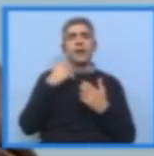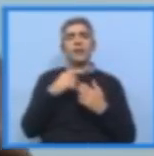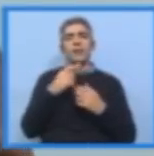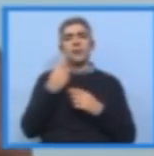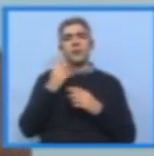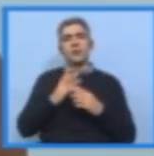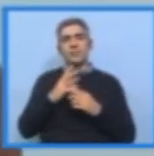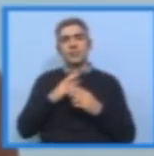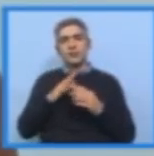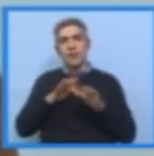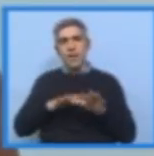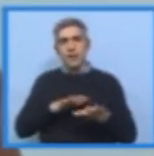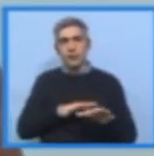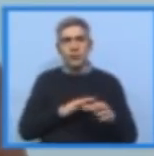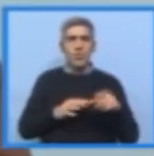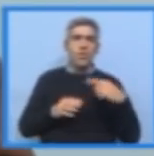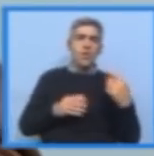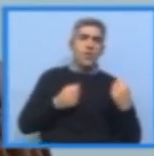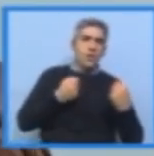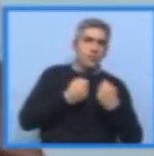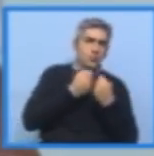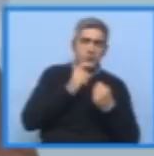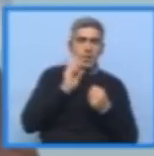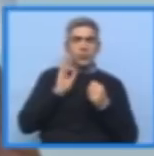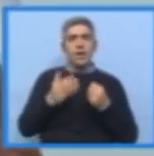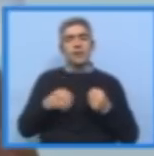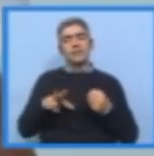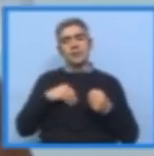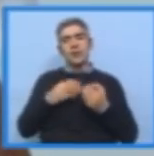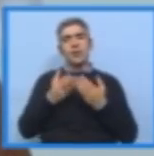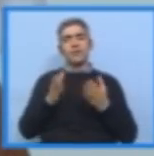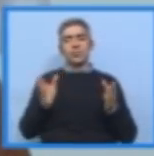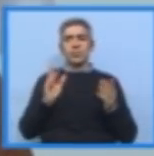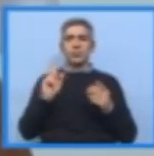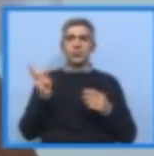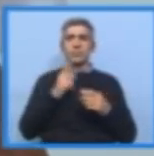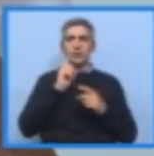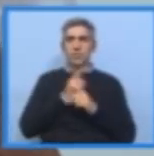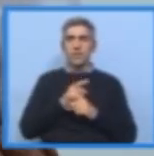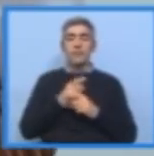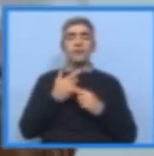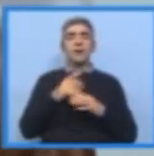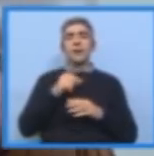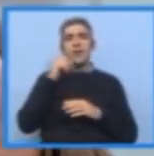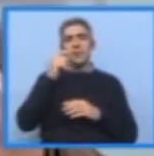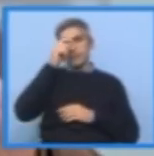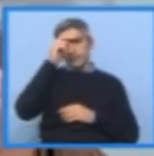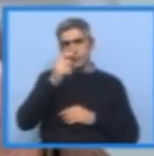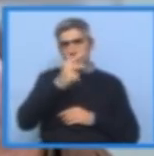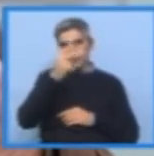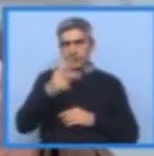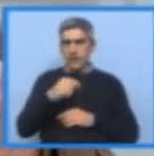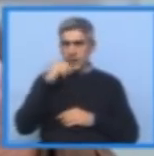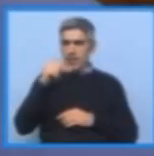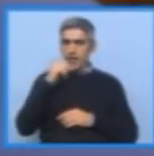um exército contra outro de outros povos. Já há uma abertura, mas ainda não é o respeito total,